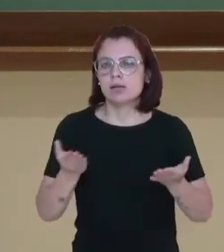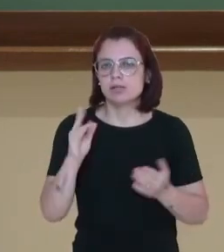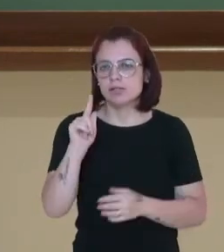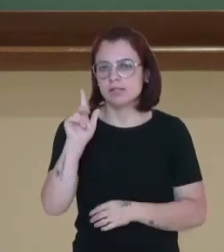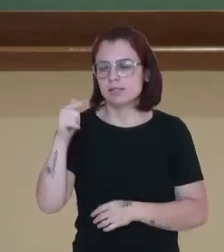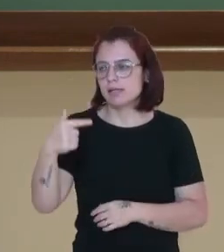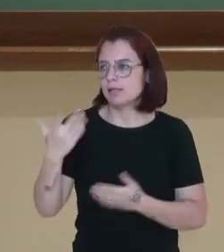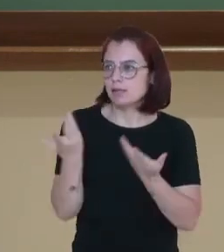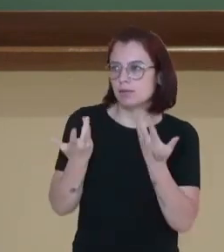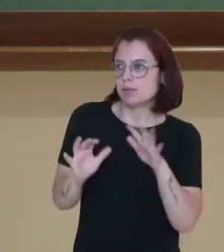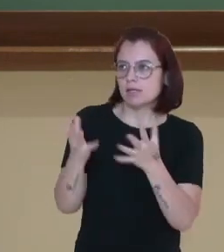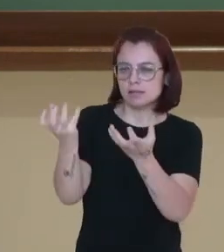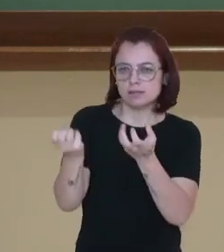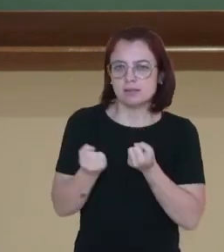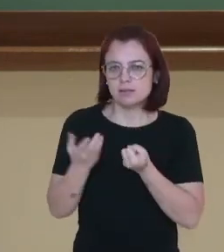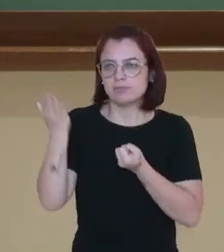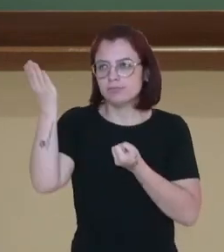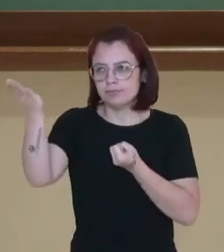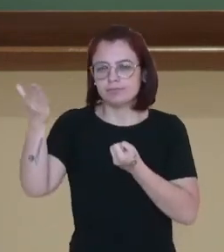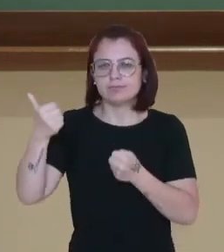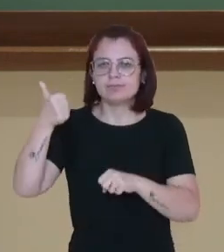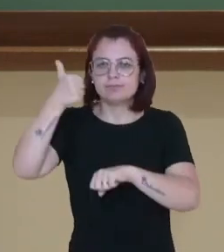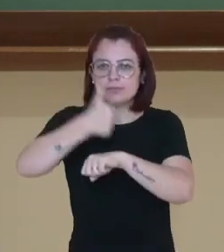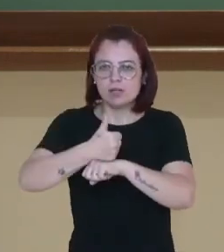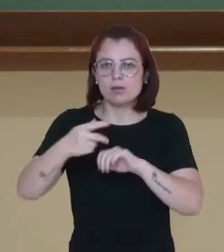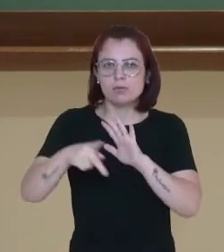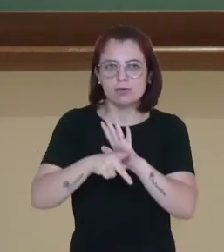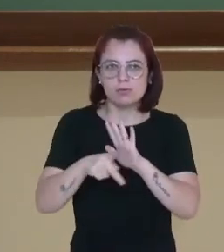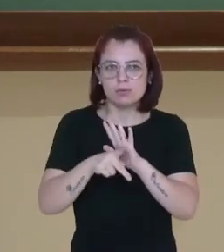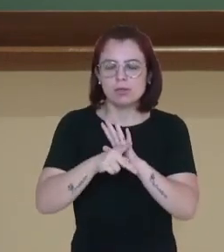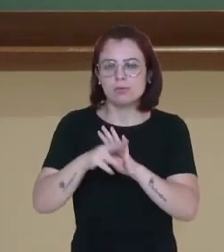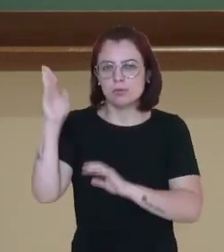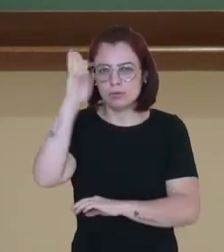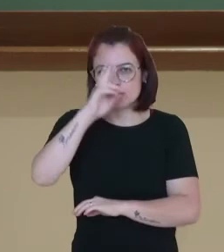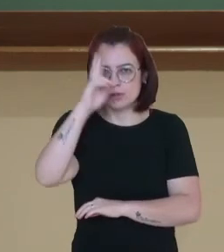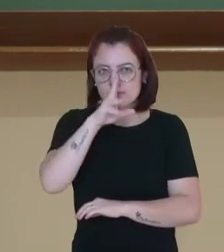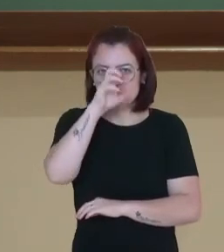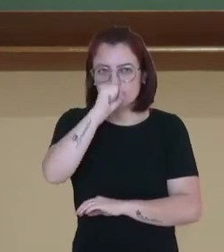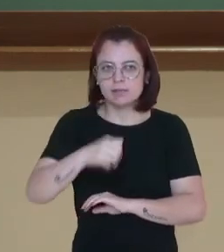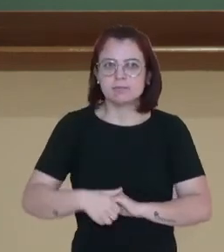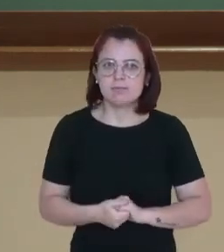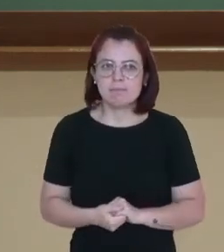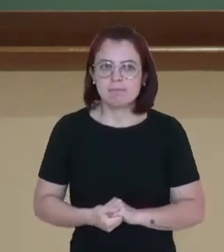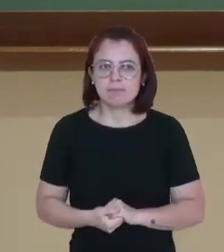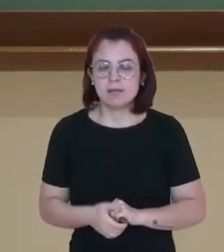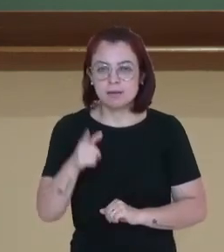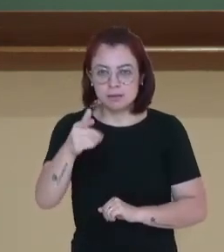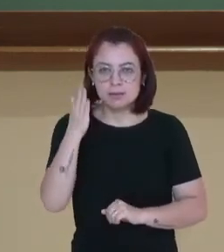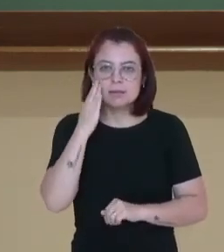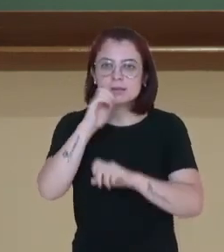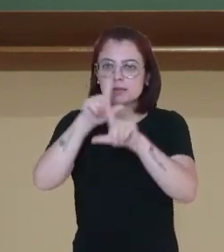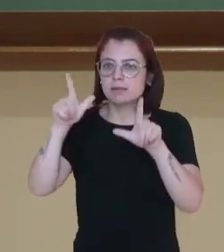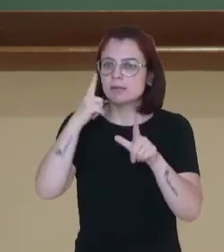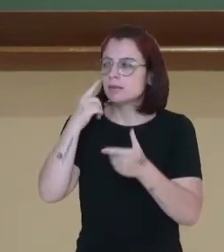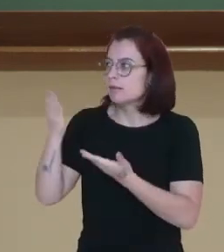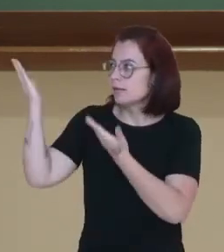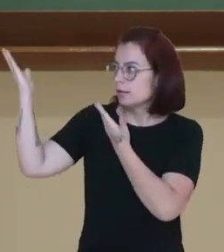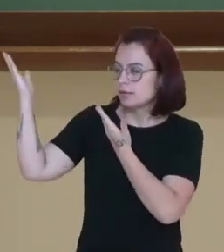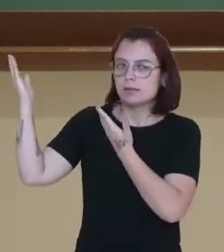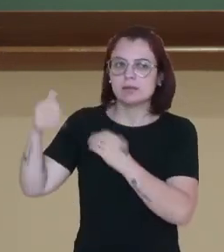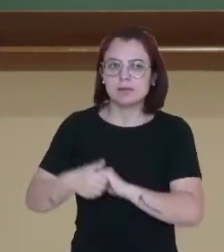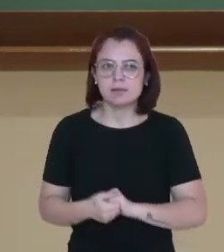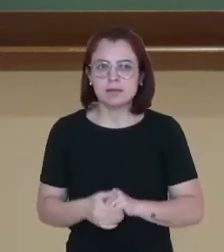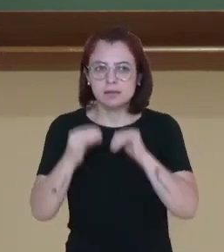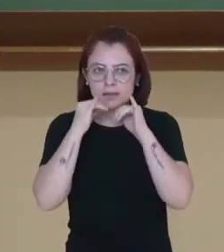aceitarem esse posicionamento de domínio estratégico da Rússia bem forte. Para você entender bem isso, observe